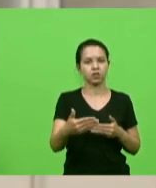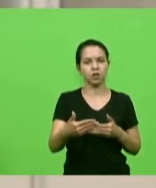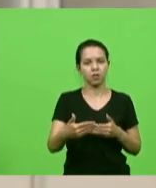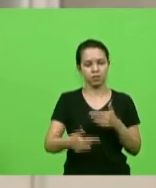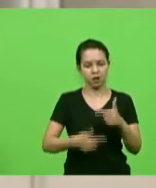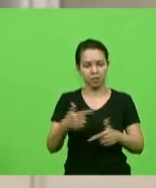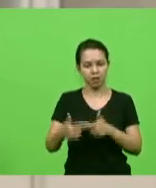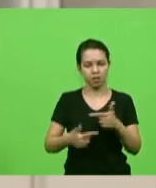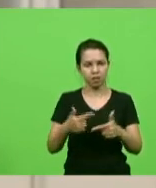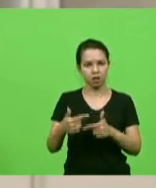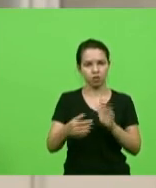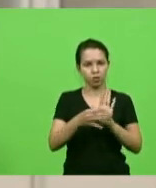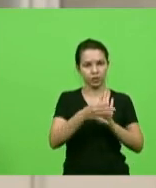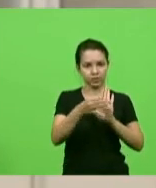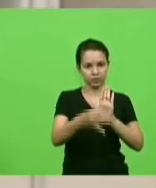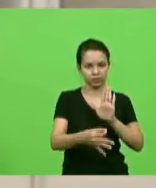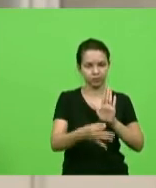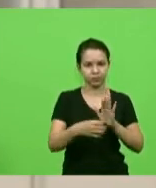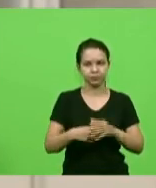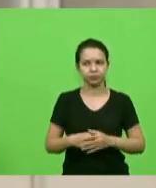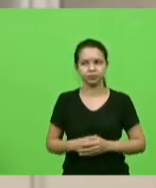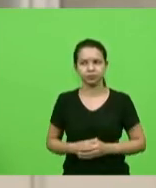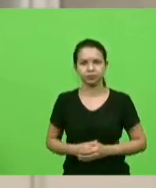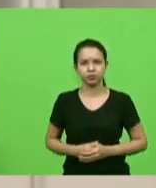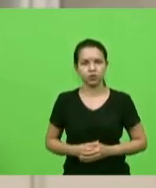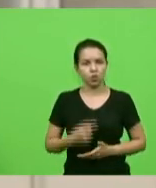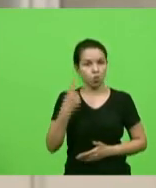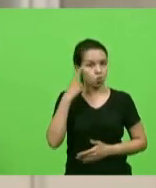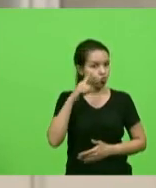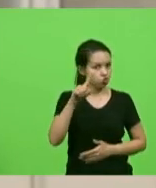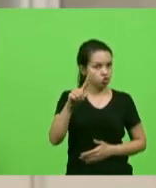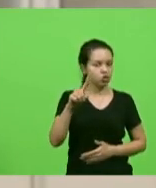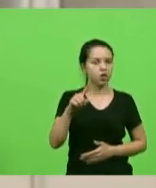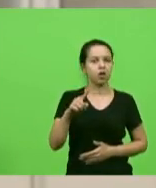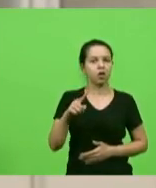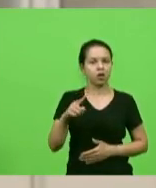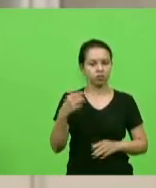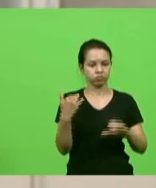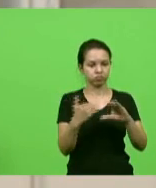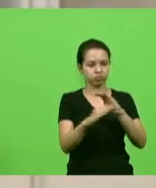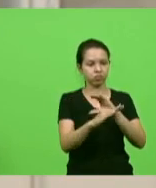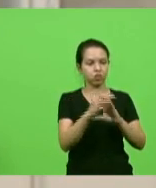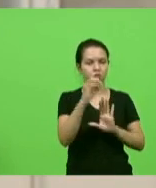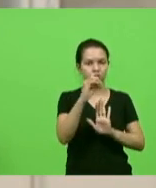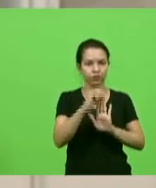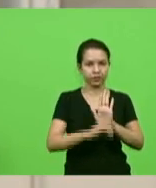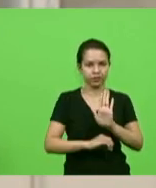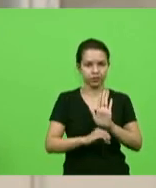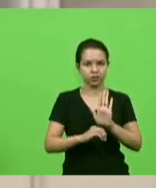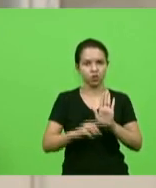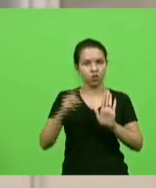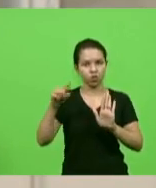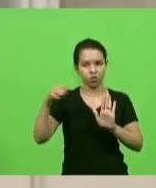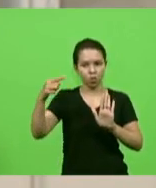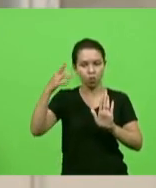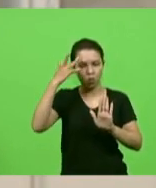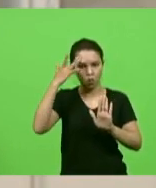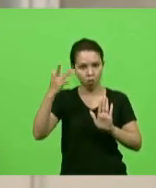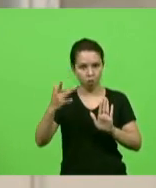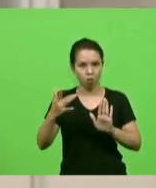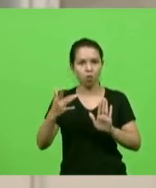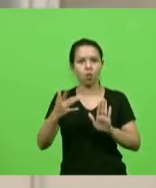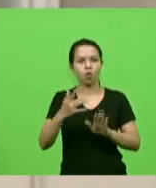passaram a trabalhar não aparecer de forma que um dia e um dia ele encaminhou Ofício no dia seguinte o